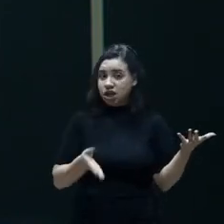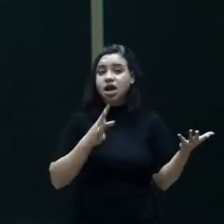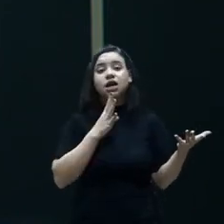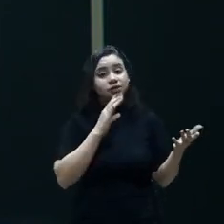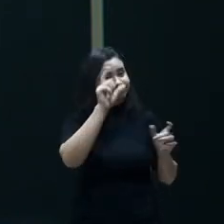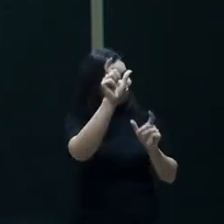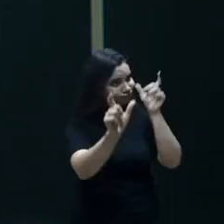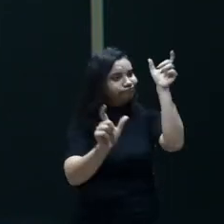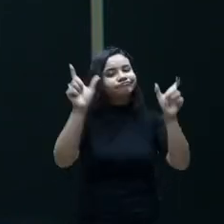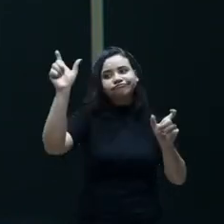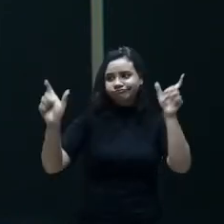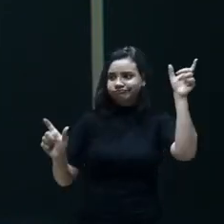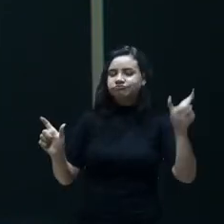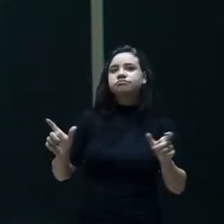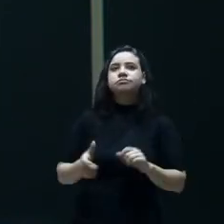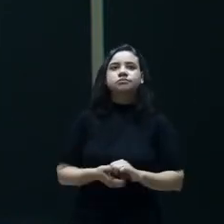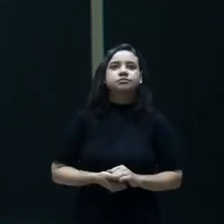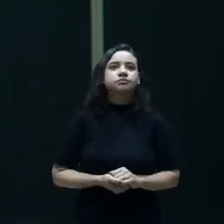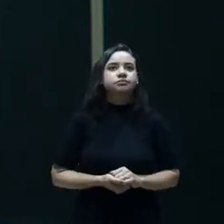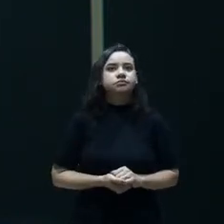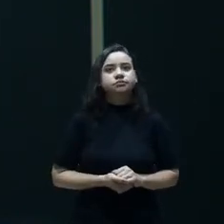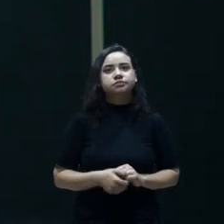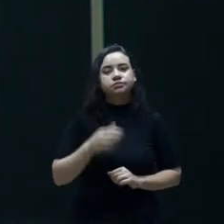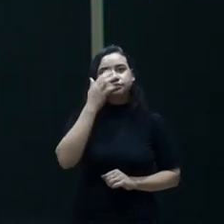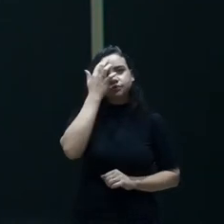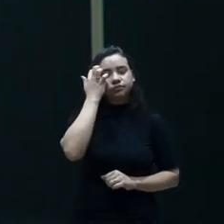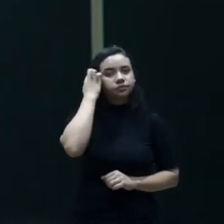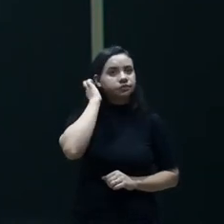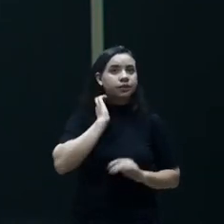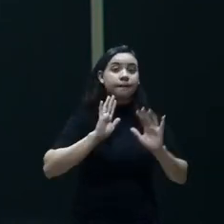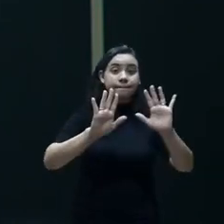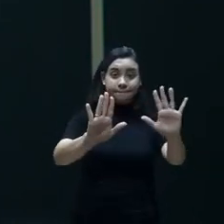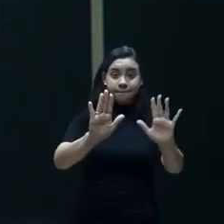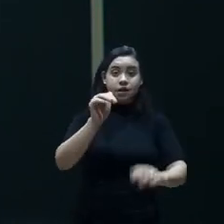Mas eu conheci pessoas como o Francisco,